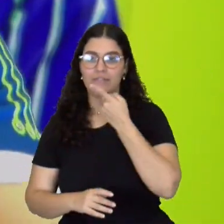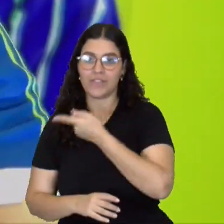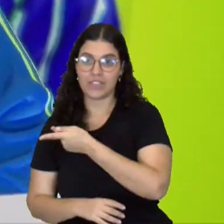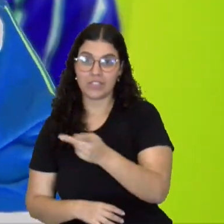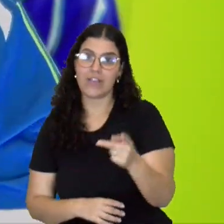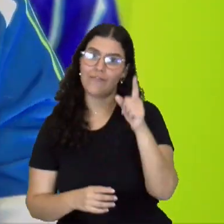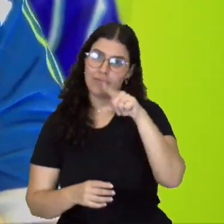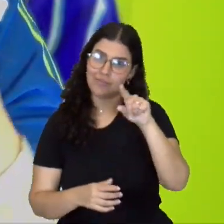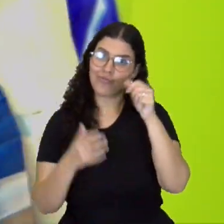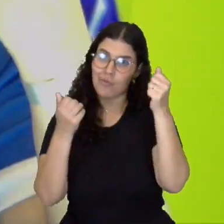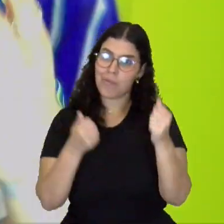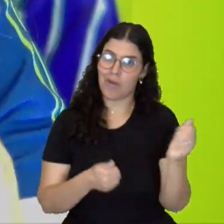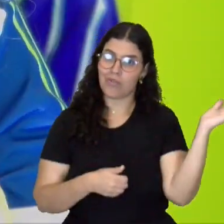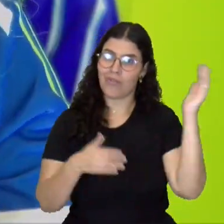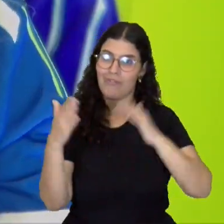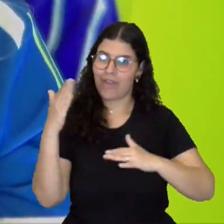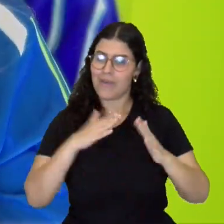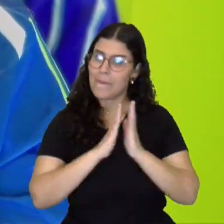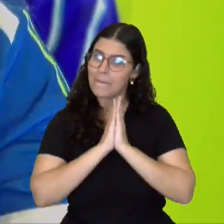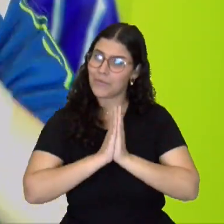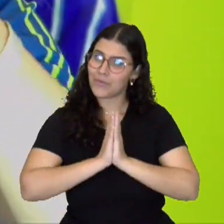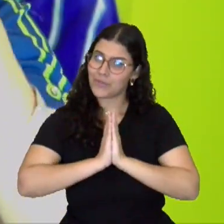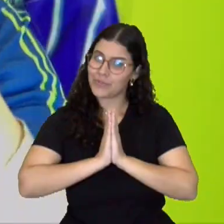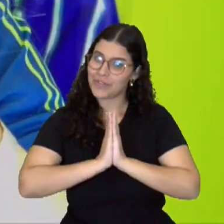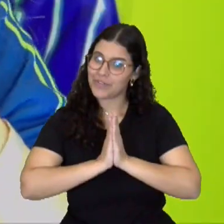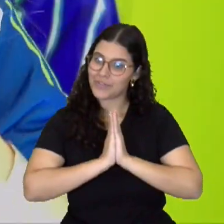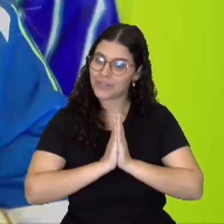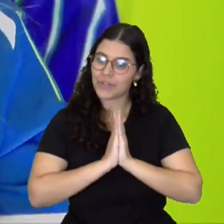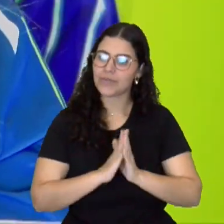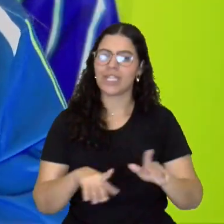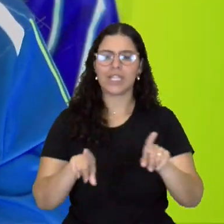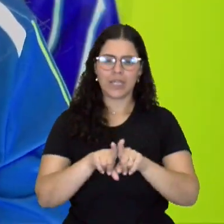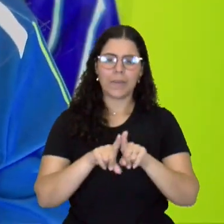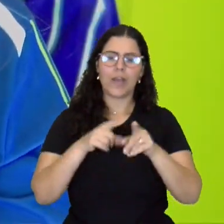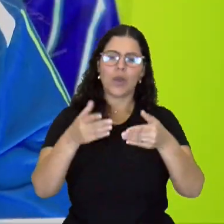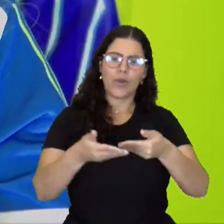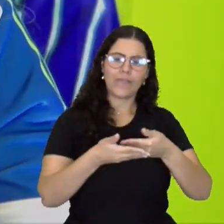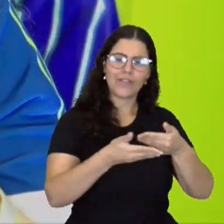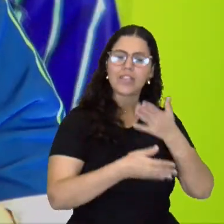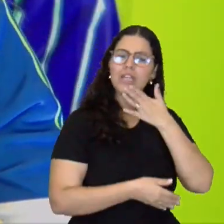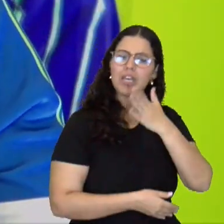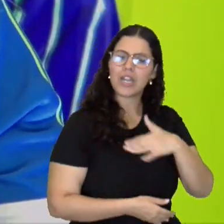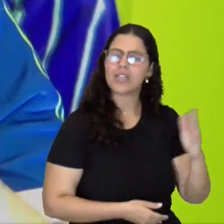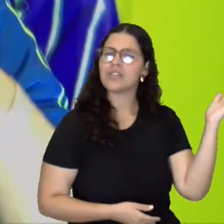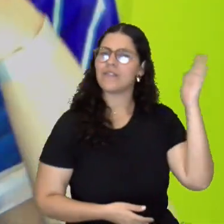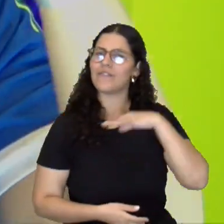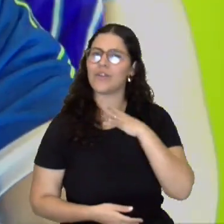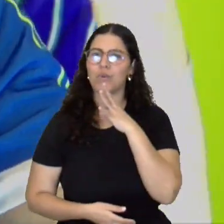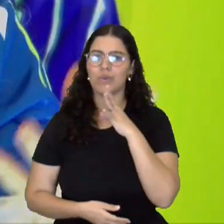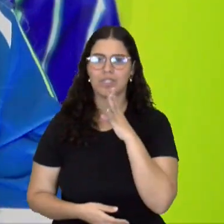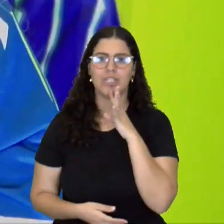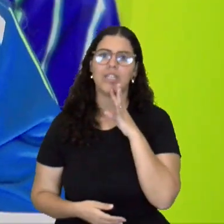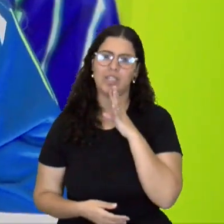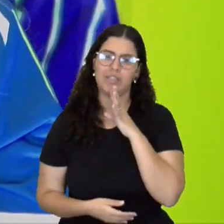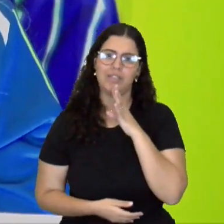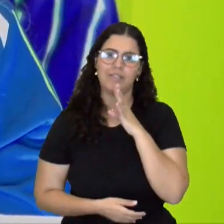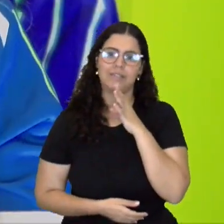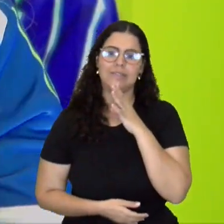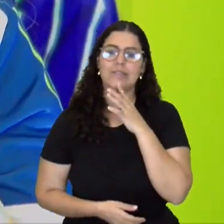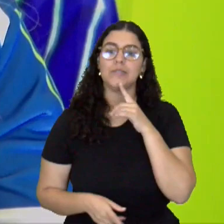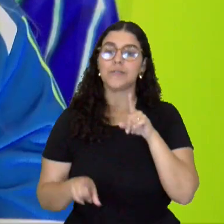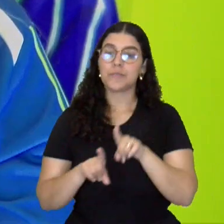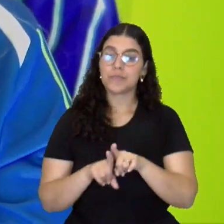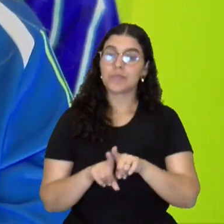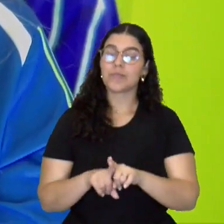por favor. Trazer as crianças, por que não, para conhecer também o nosso trabalho e cada vez mais ser permitido